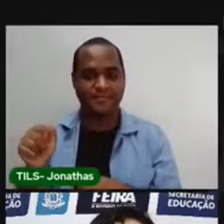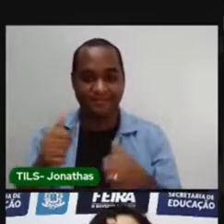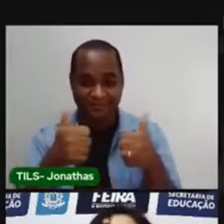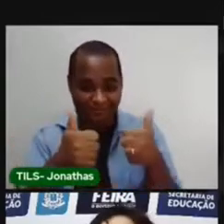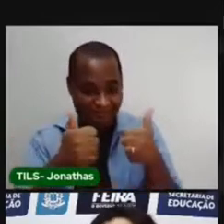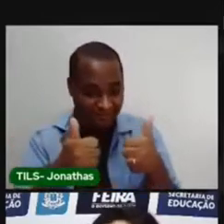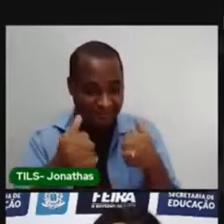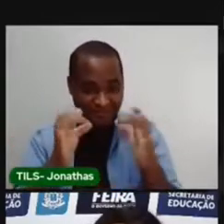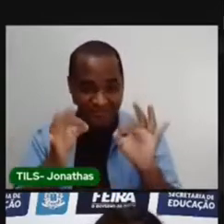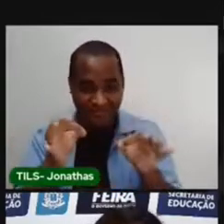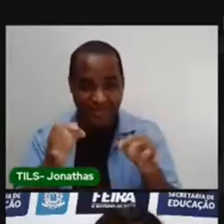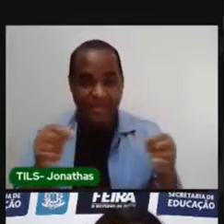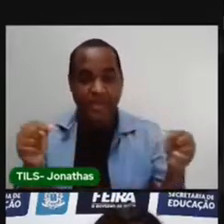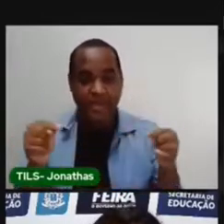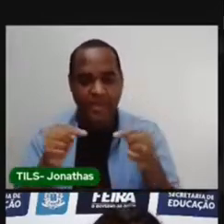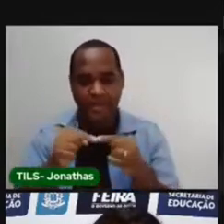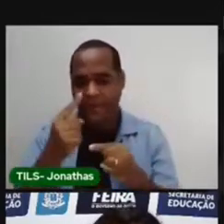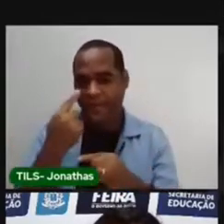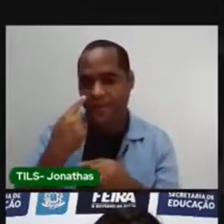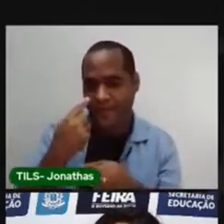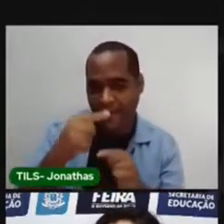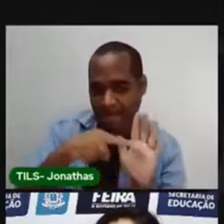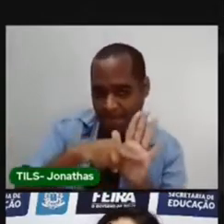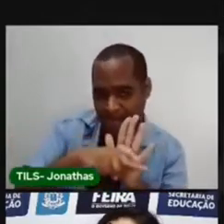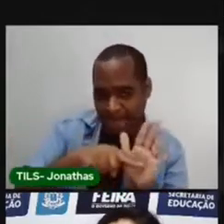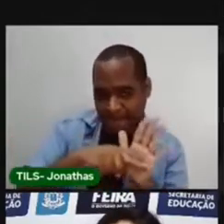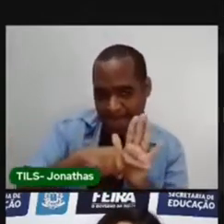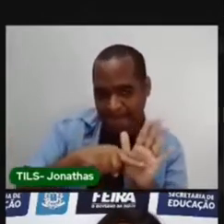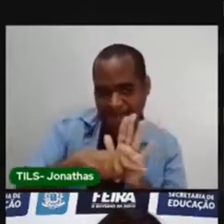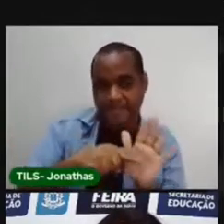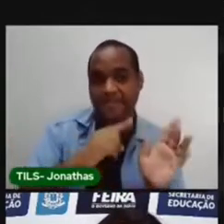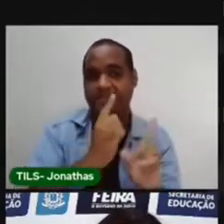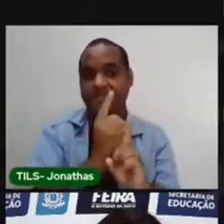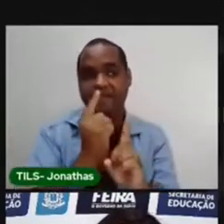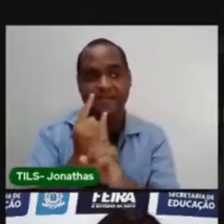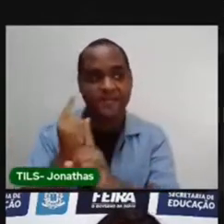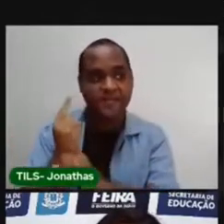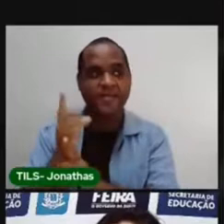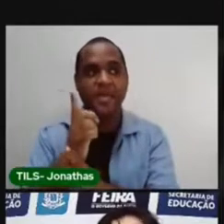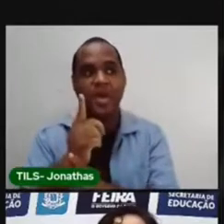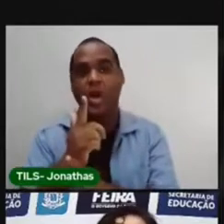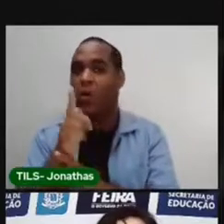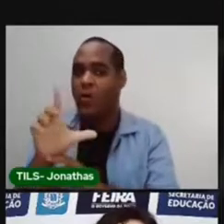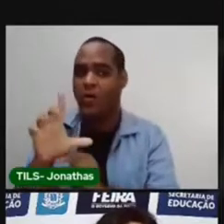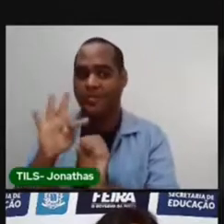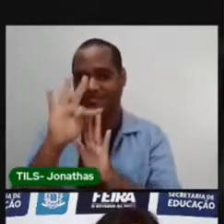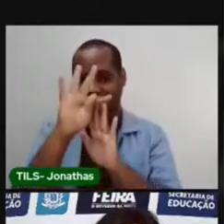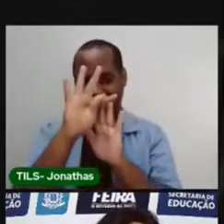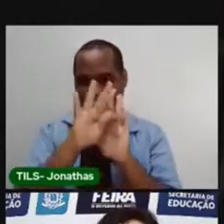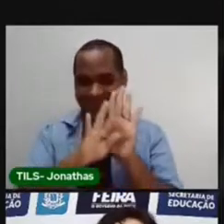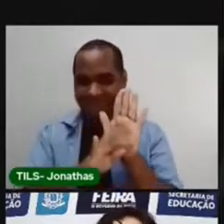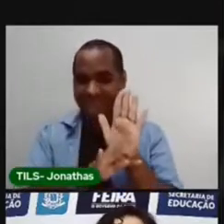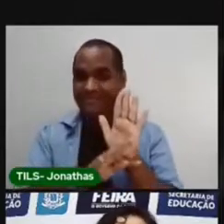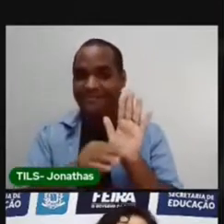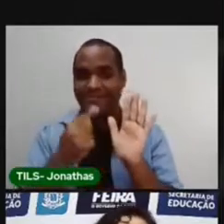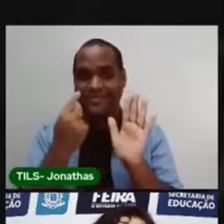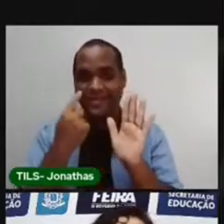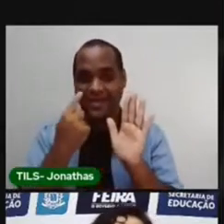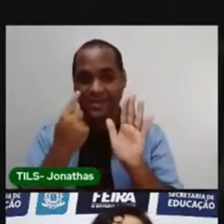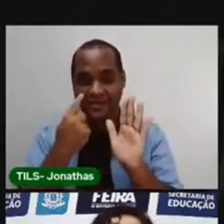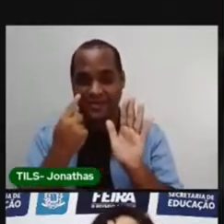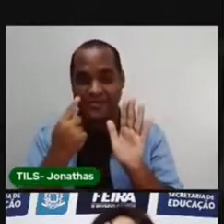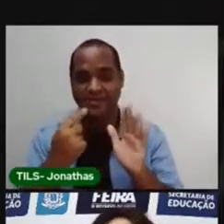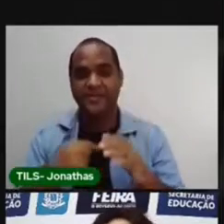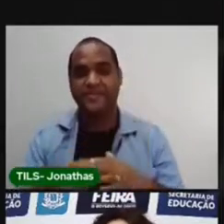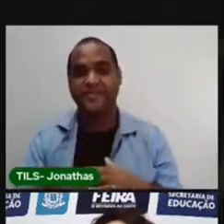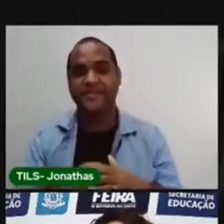isso? Lembra que você é investigador e detetive. Volta lá no texto. Isso. Qual